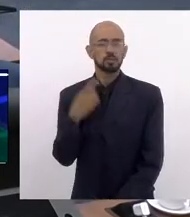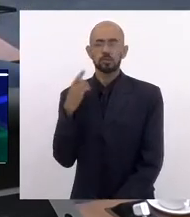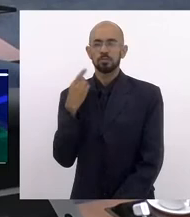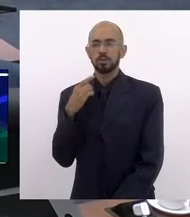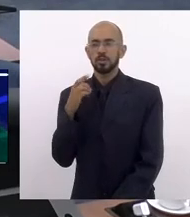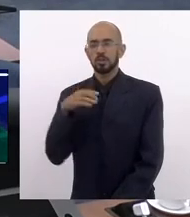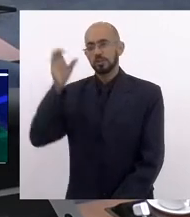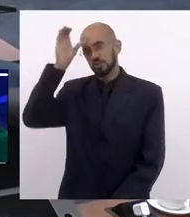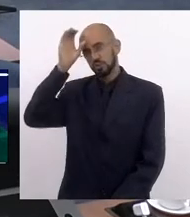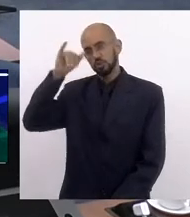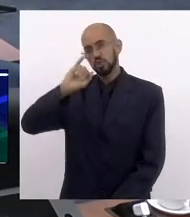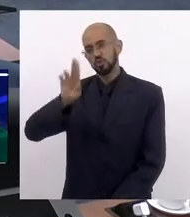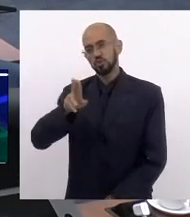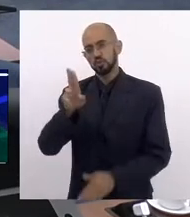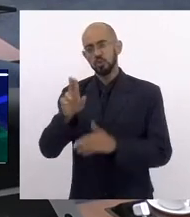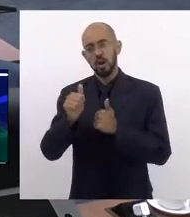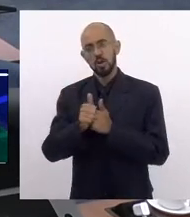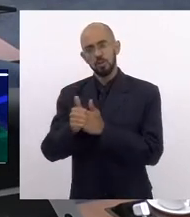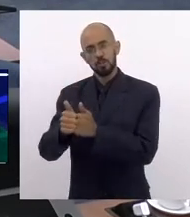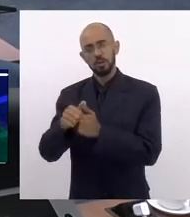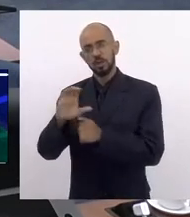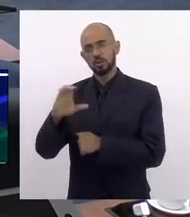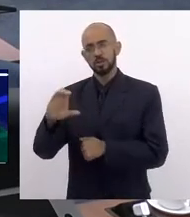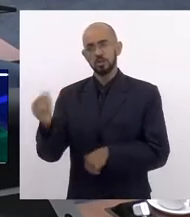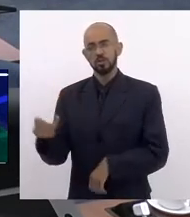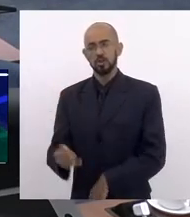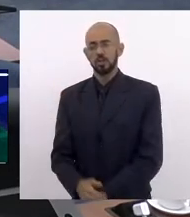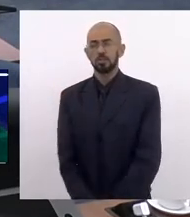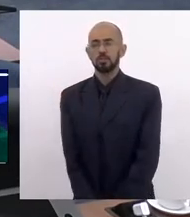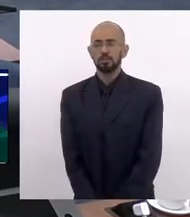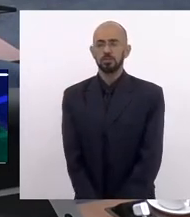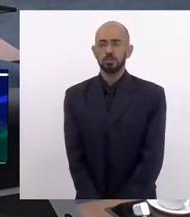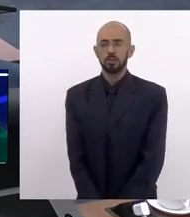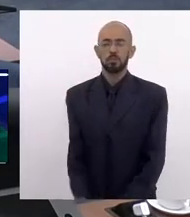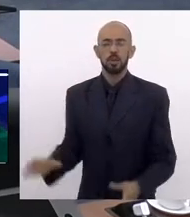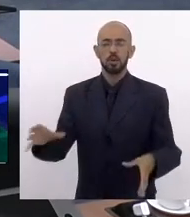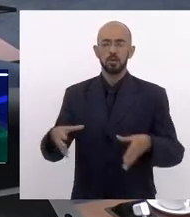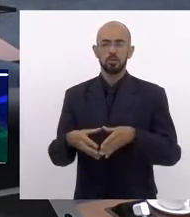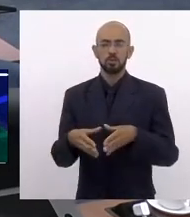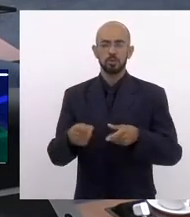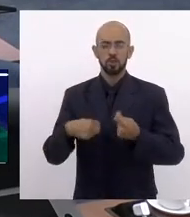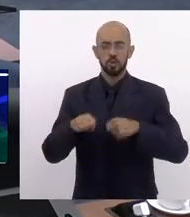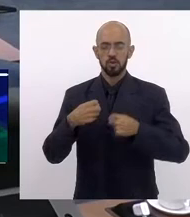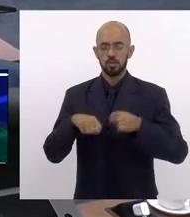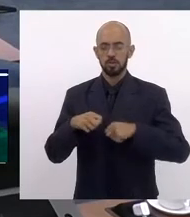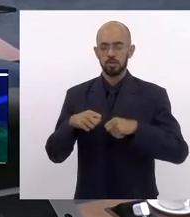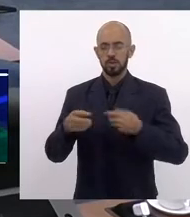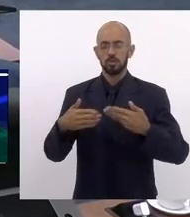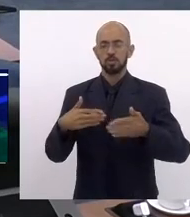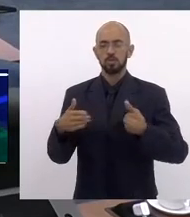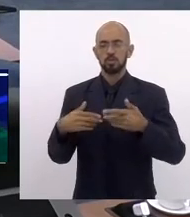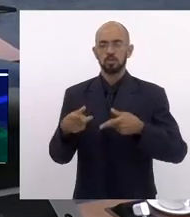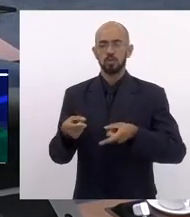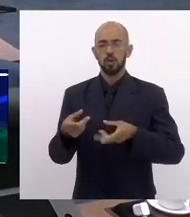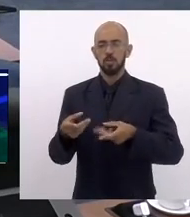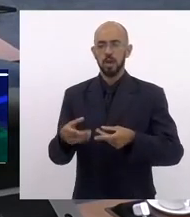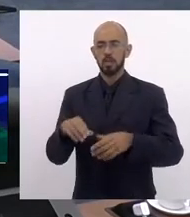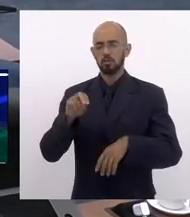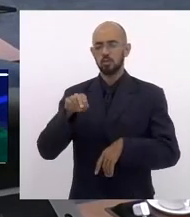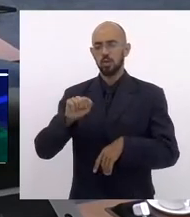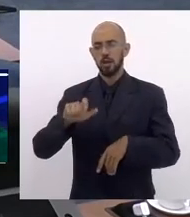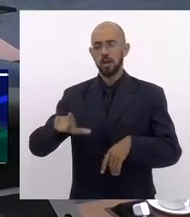Ju, acompanho o parecer da CCJ. Pela Comissão de Economia, Indústria e Comércio, deputado Noel de